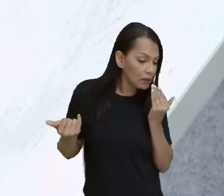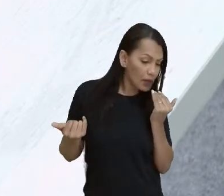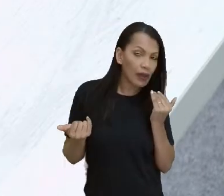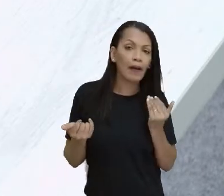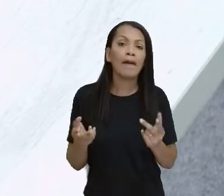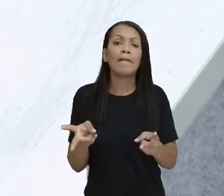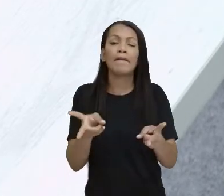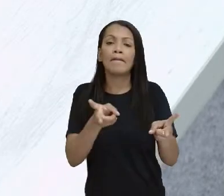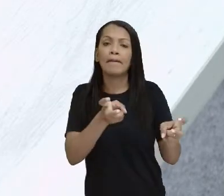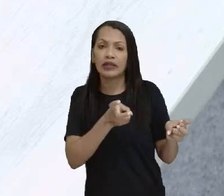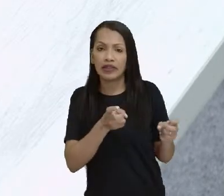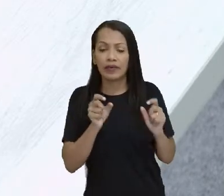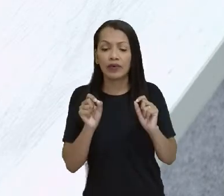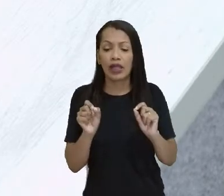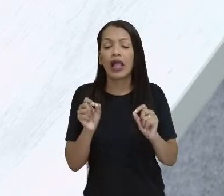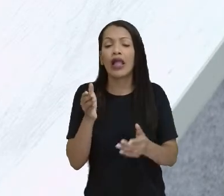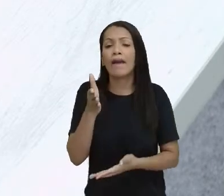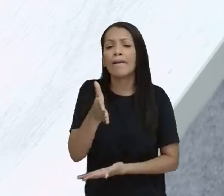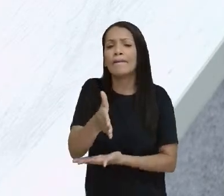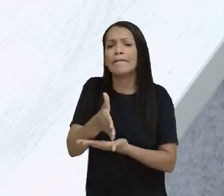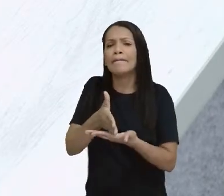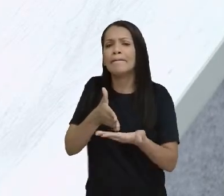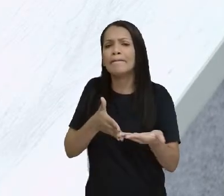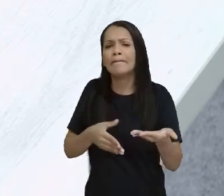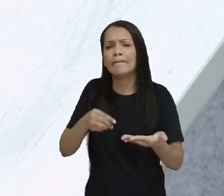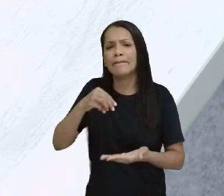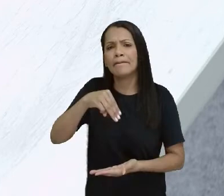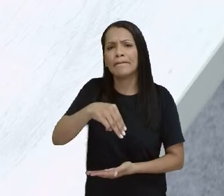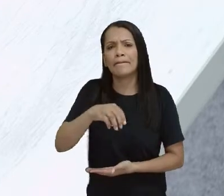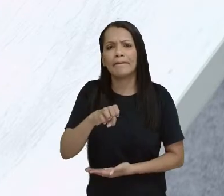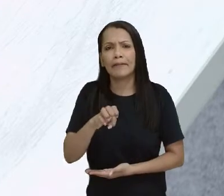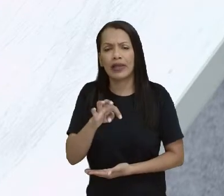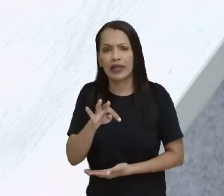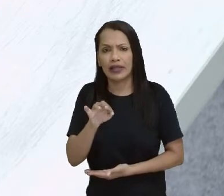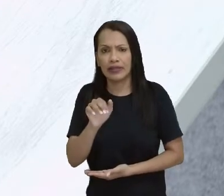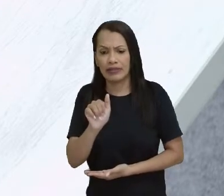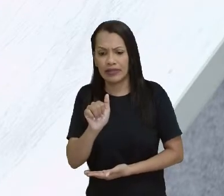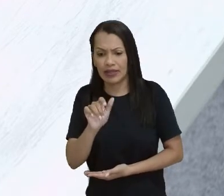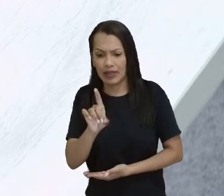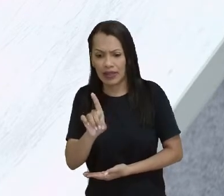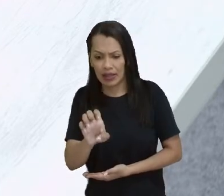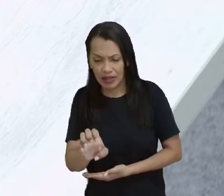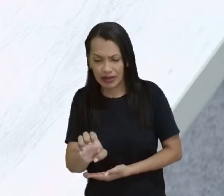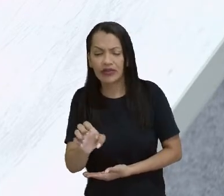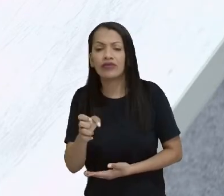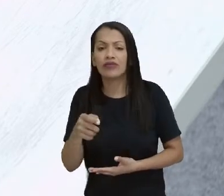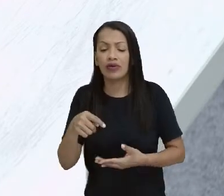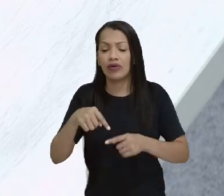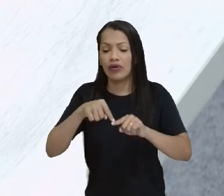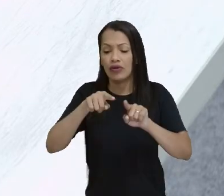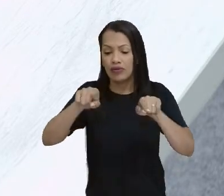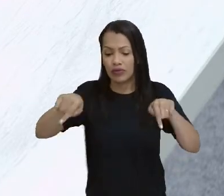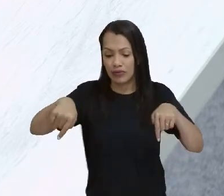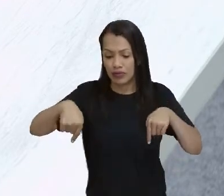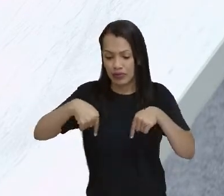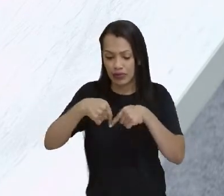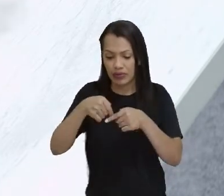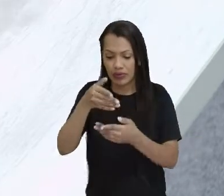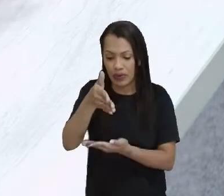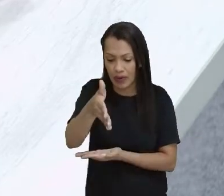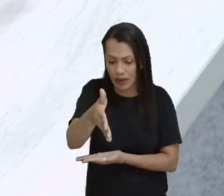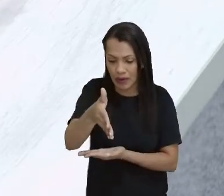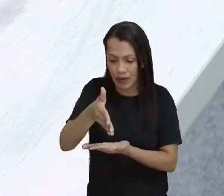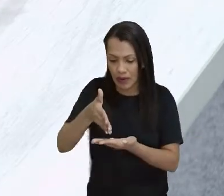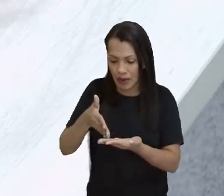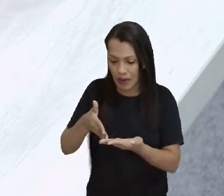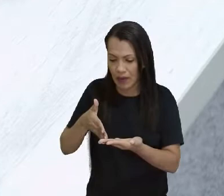quando a gente fala de metade, eu estou dividindo aqui para quantas? Eu estou dividindo a pizza em 2 partes, né? Então,